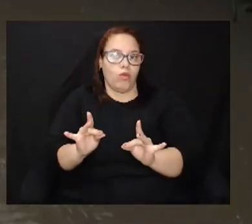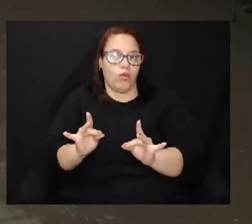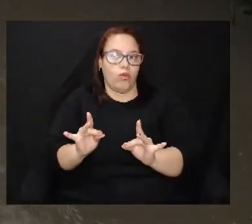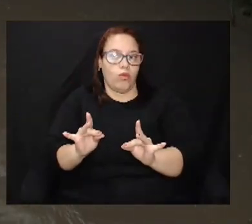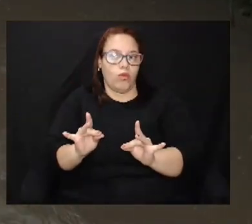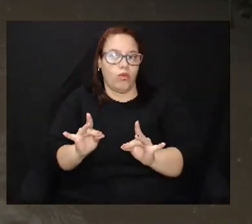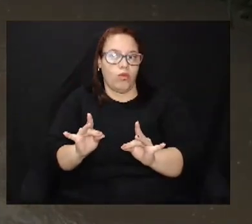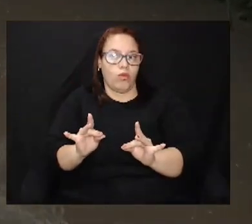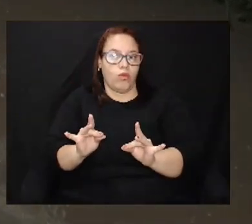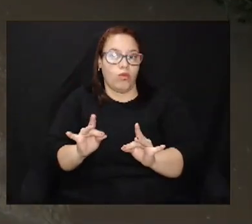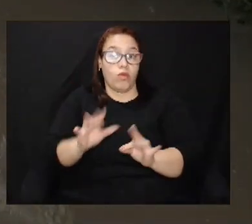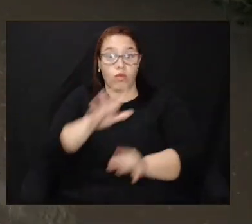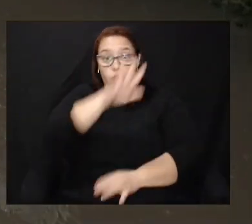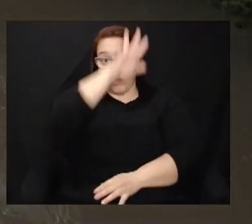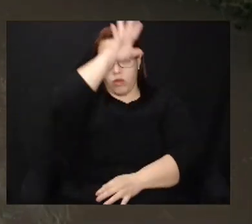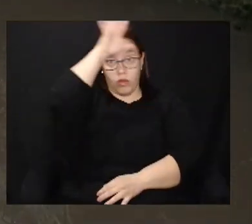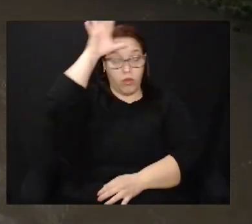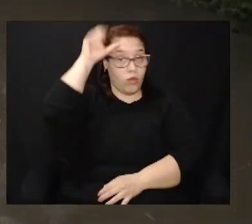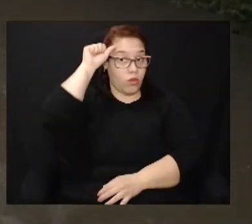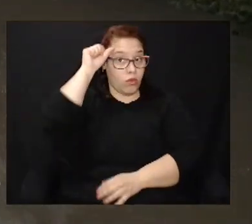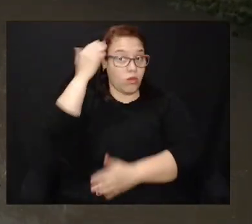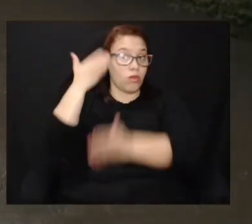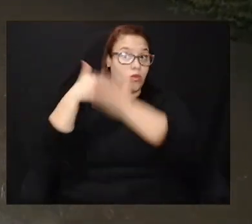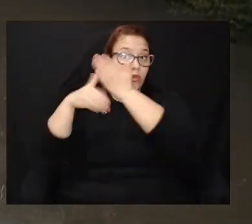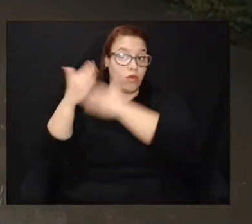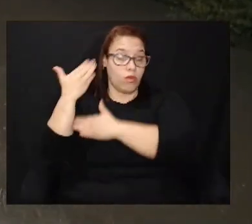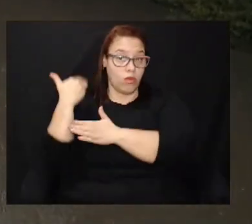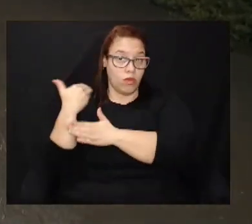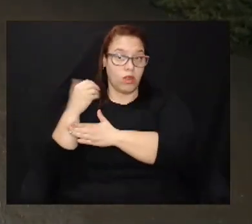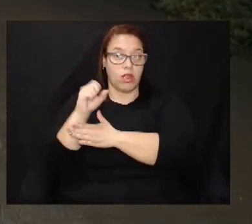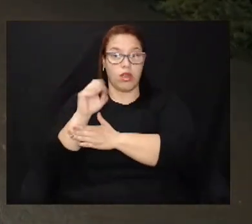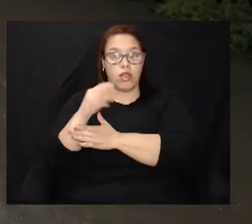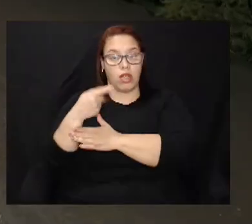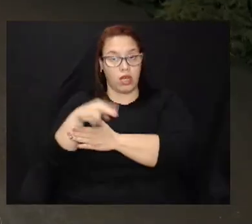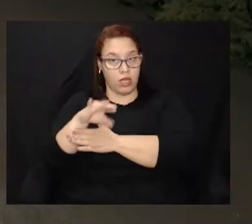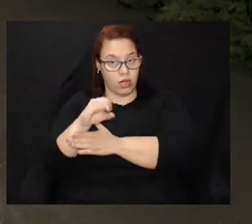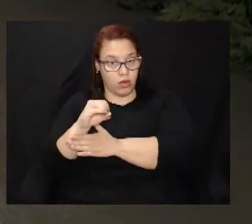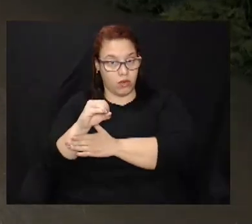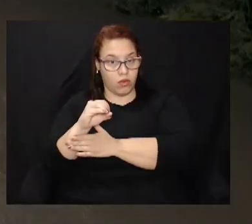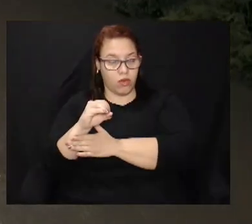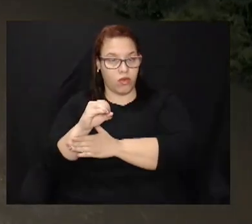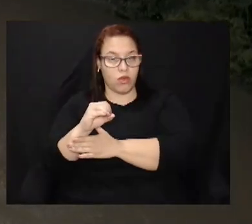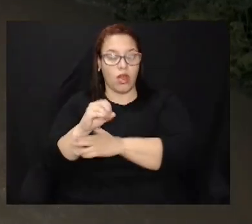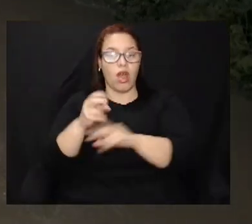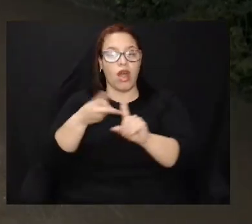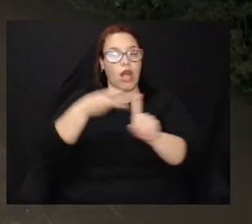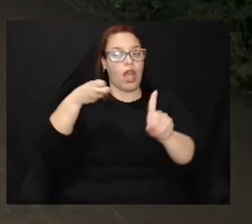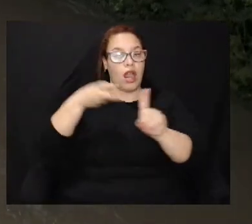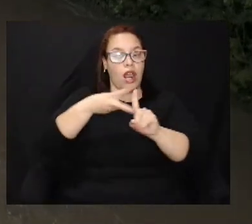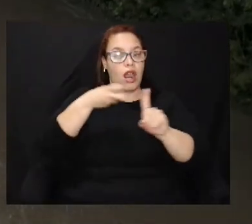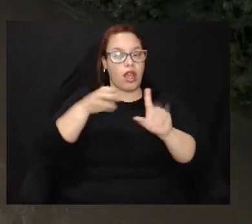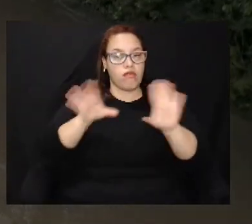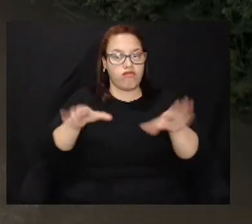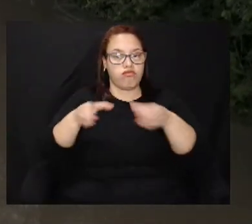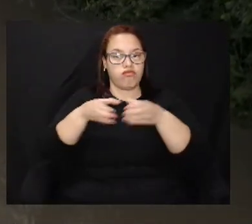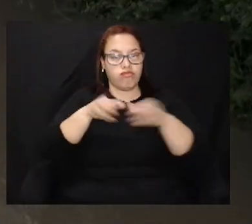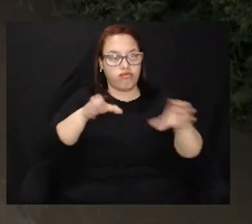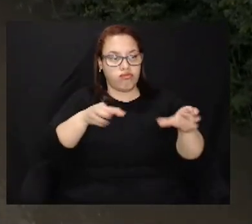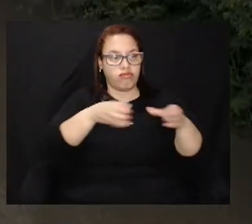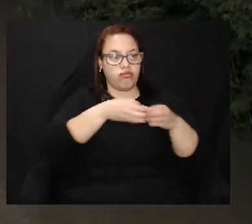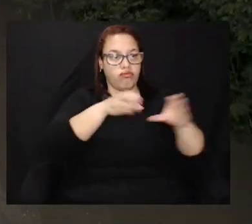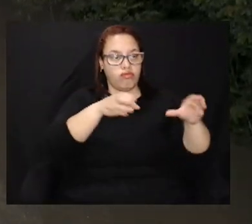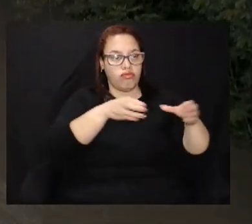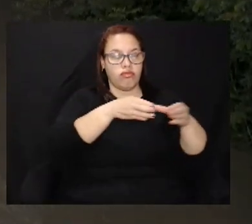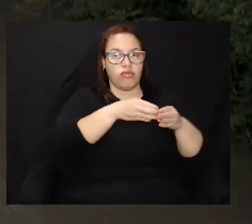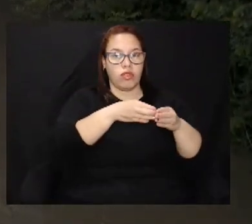amazônico, aos antigos seringueiros, aos índios, que pouco se fala, aos índios, aos órfãos